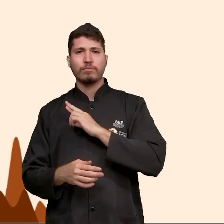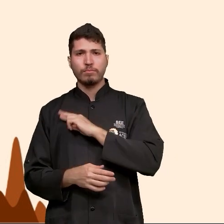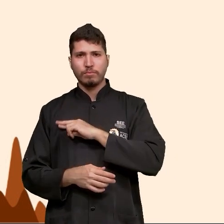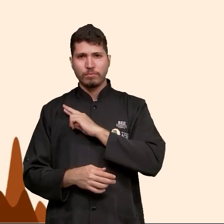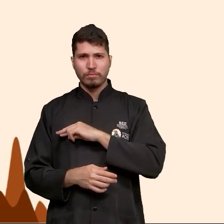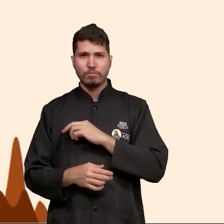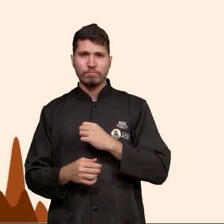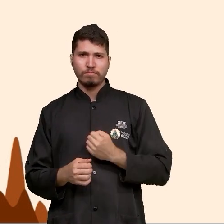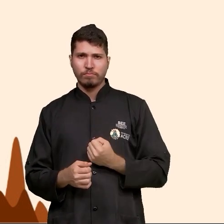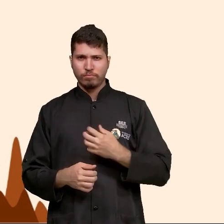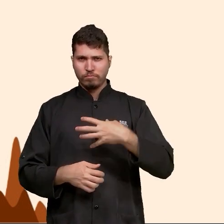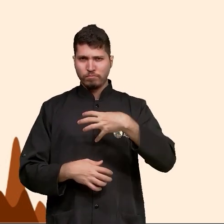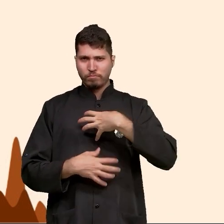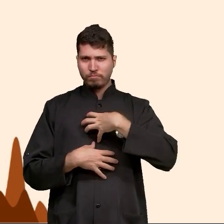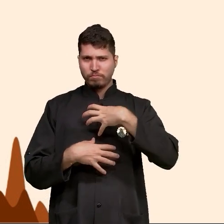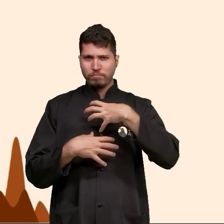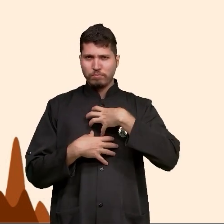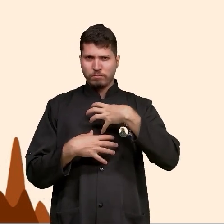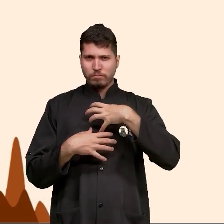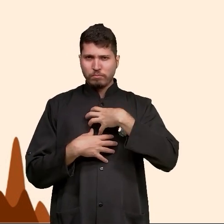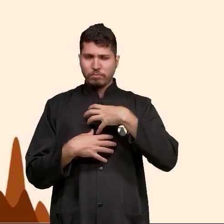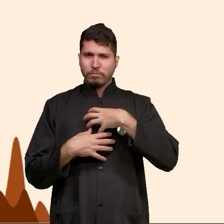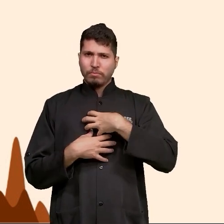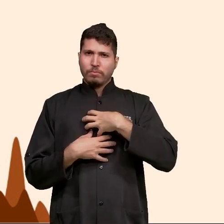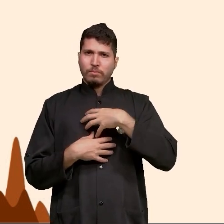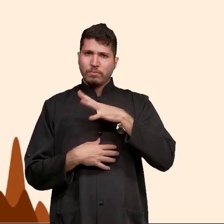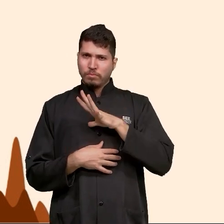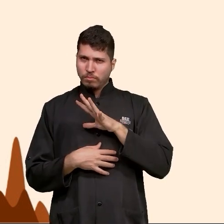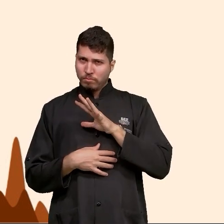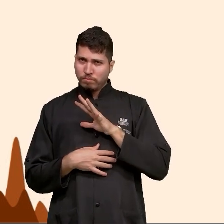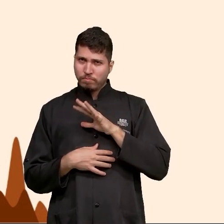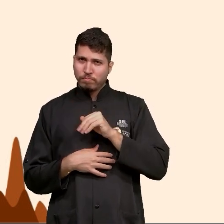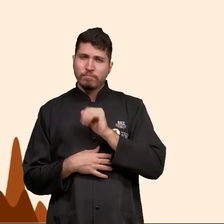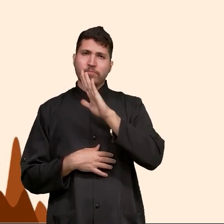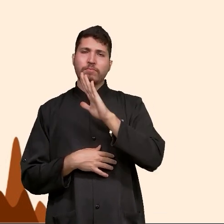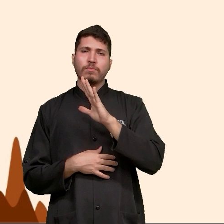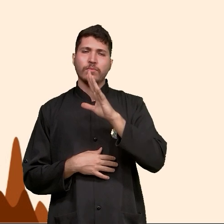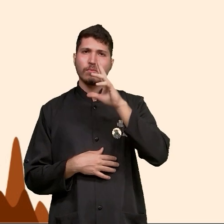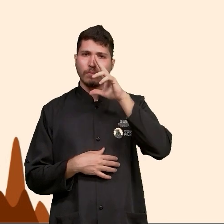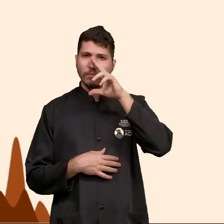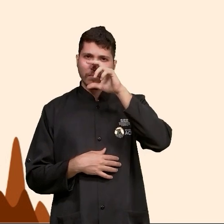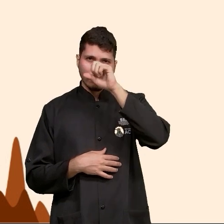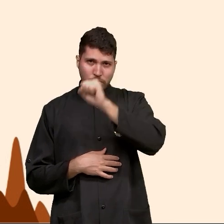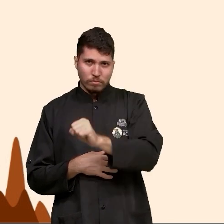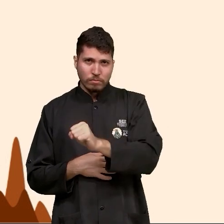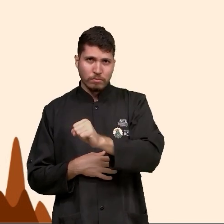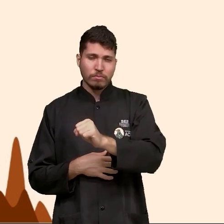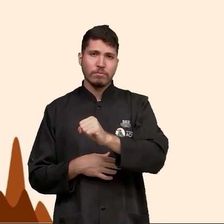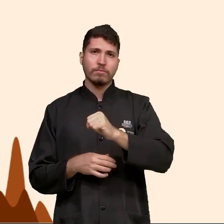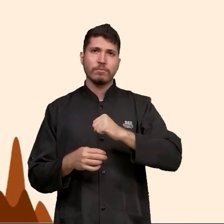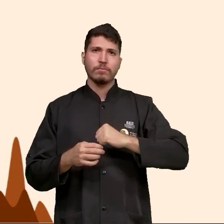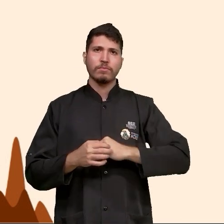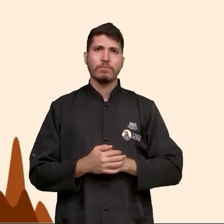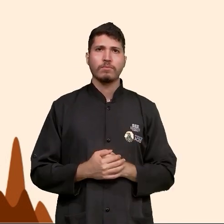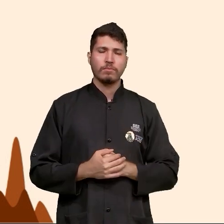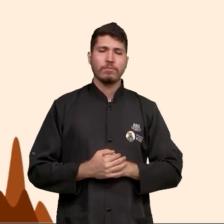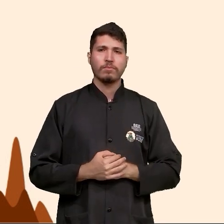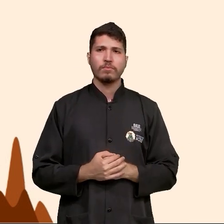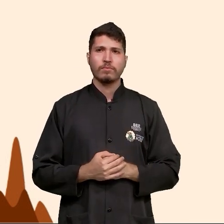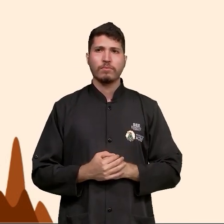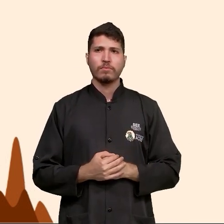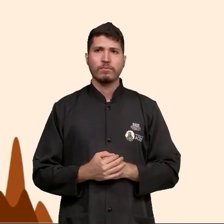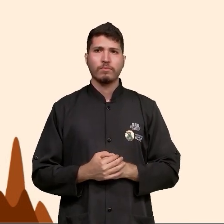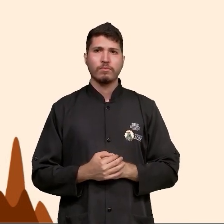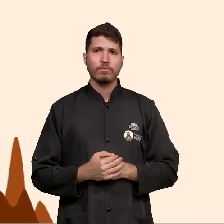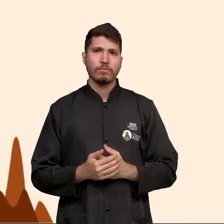e a música ganha composições mais subjetivas e expressivas, como as de Beethoven e de Chopin. E aí tem o retrato